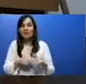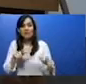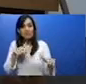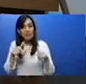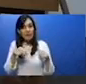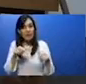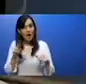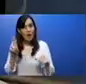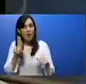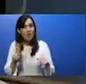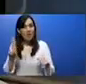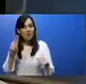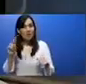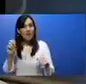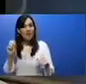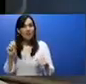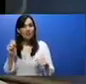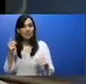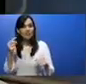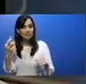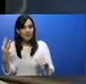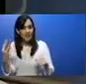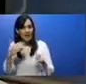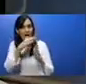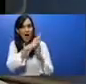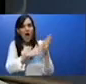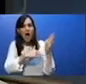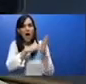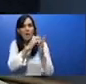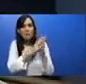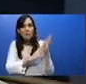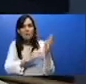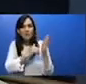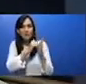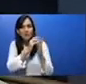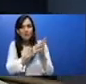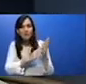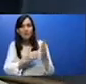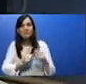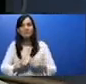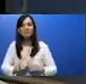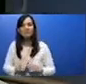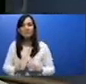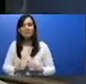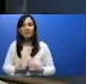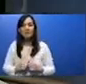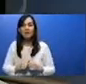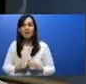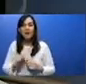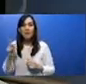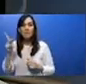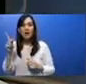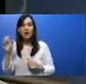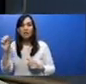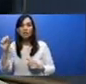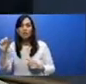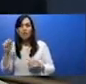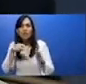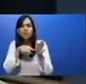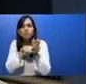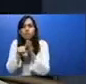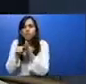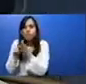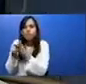unidade 13, que fala uma pintura do século XVI, na página 7. Página 8, vamos analisar essa